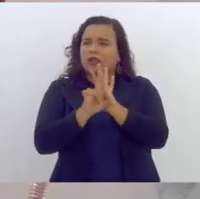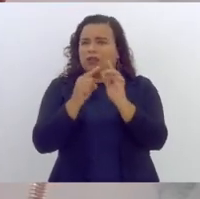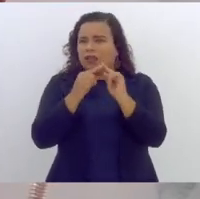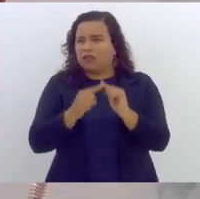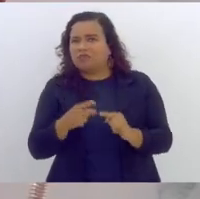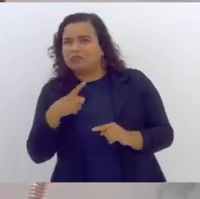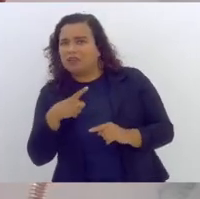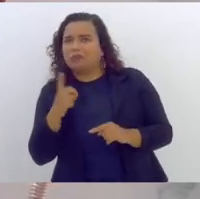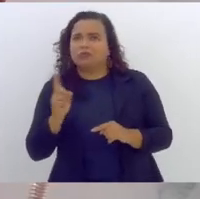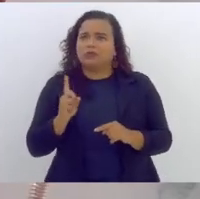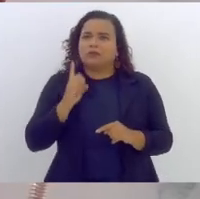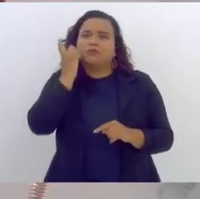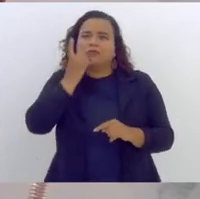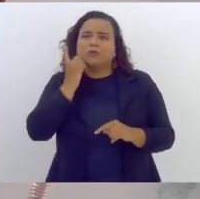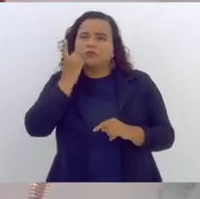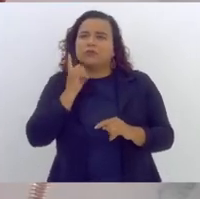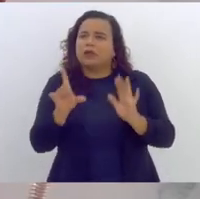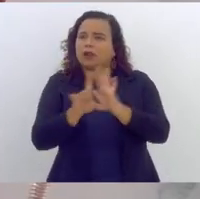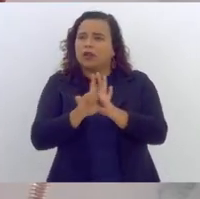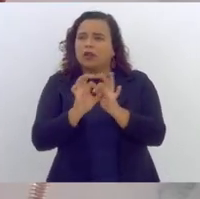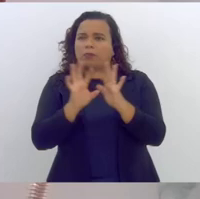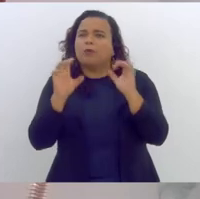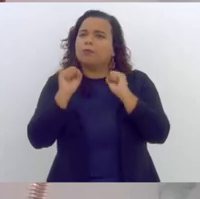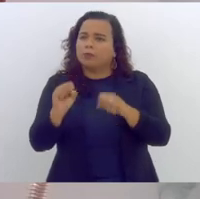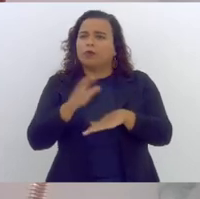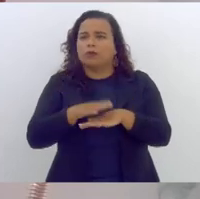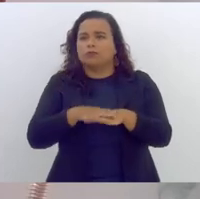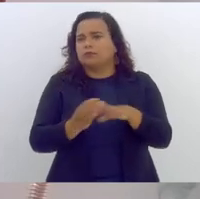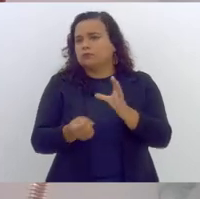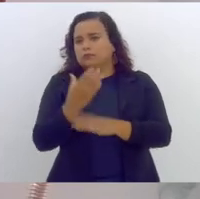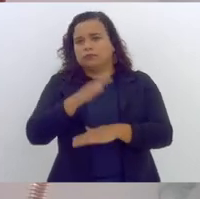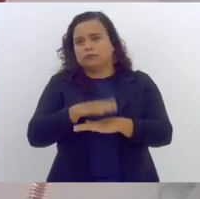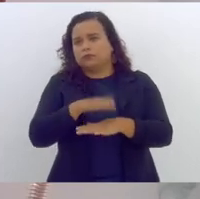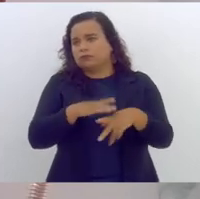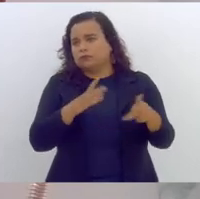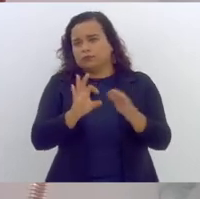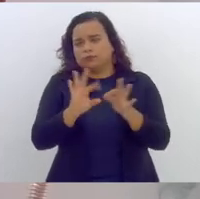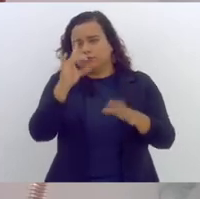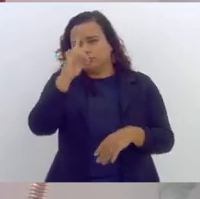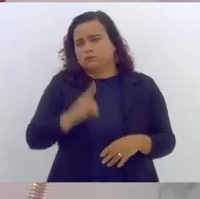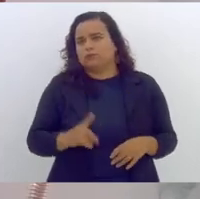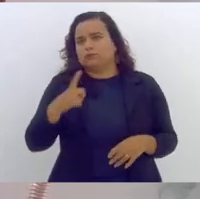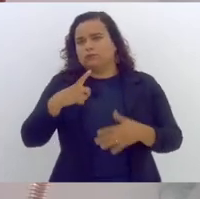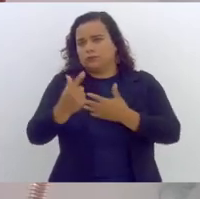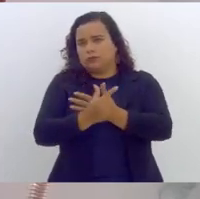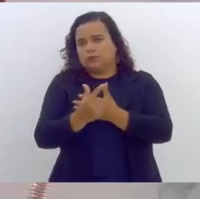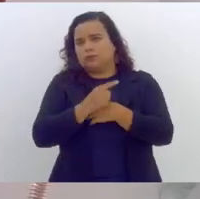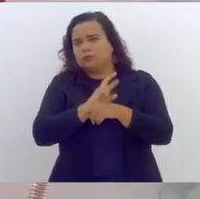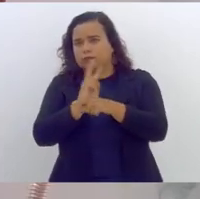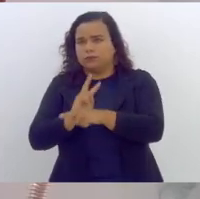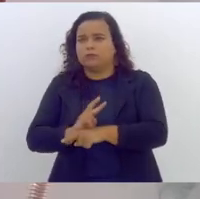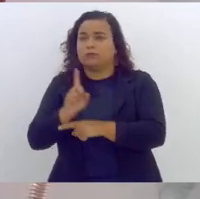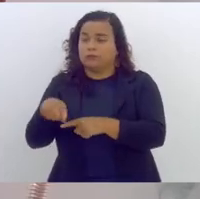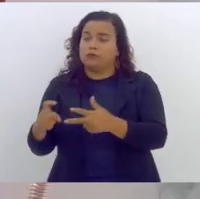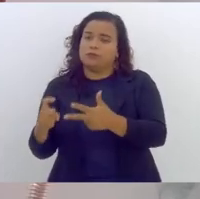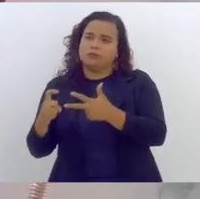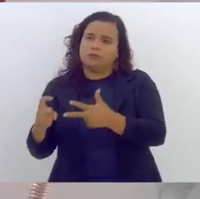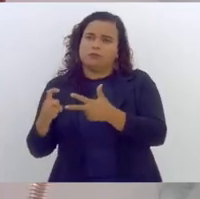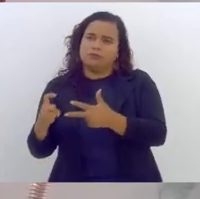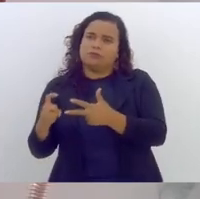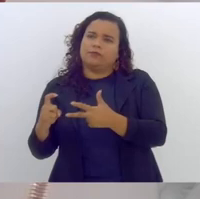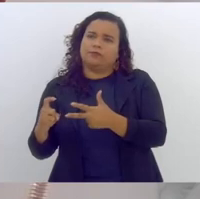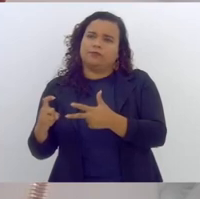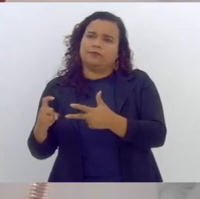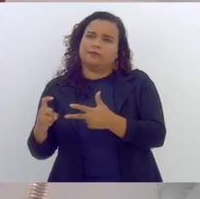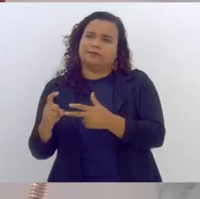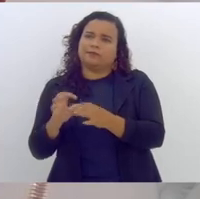Deputado pode fazer ele autorizativa porque bem entender quem tem o papel de fiscalizar o Executivo tem o